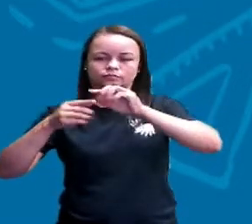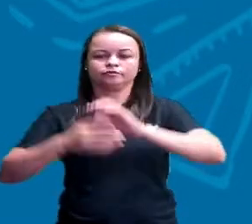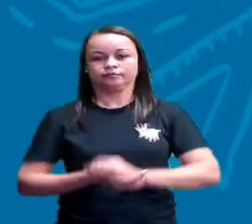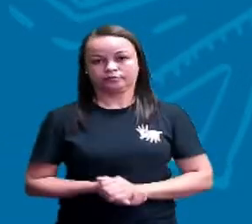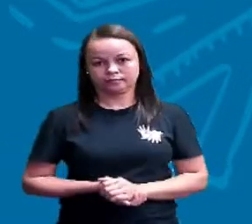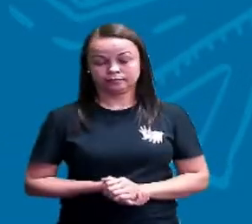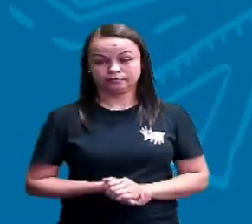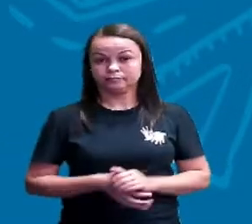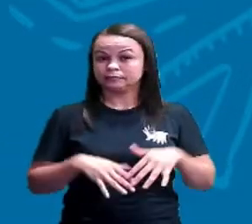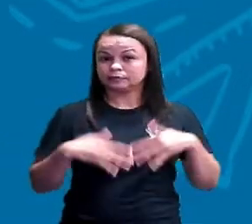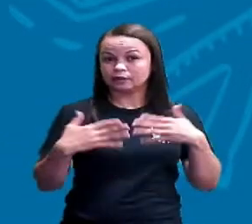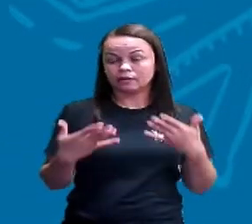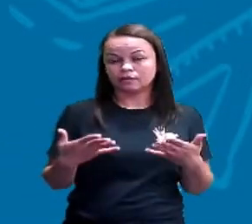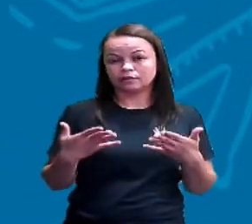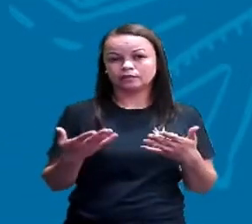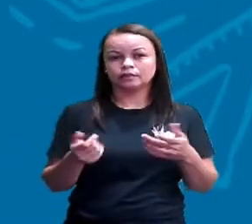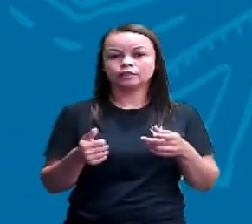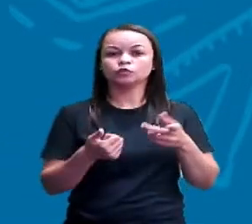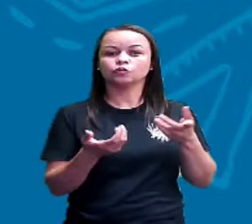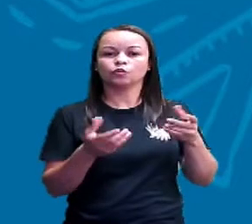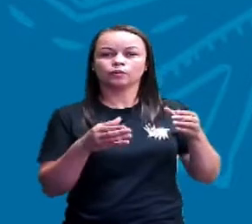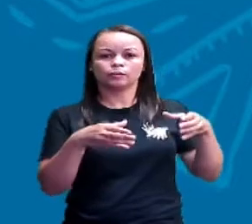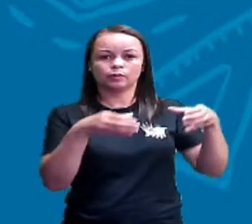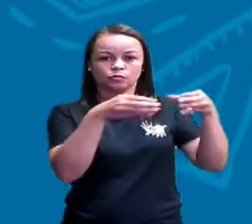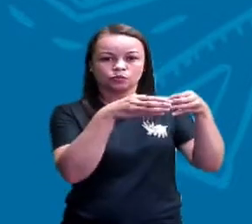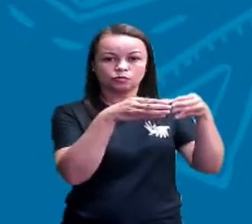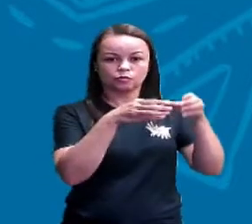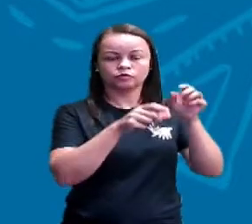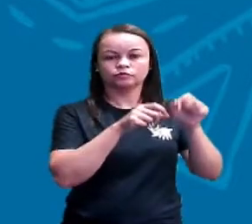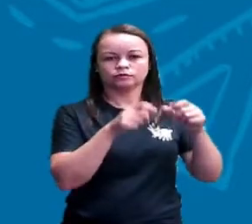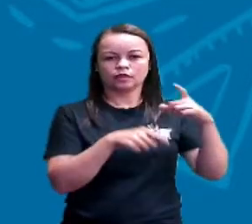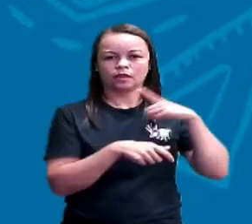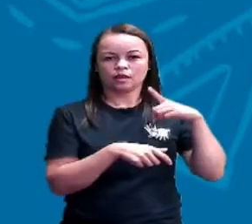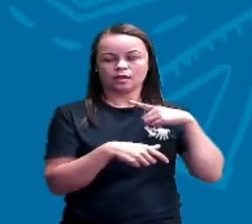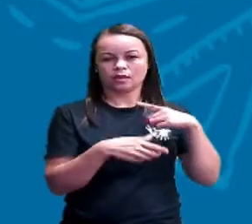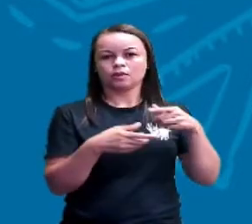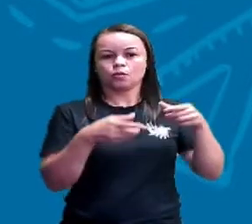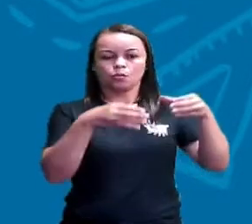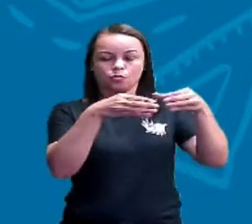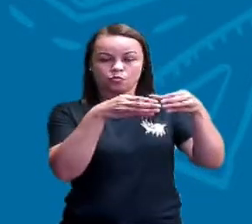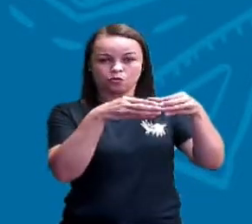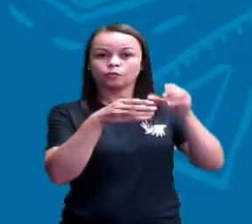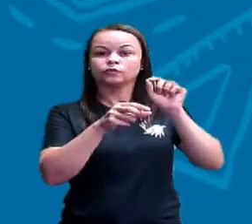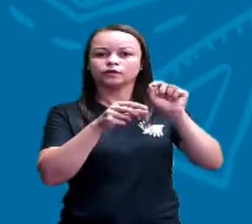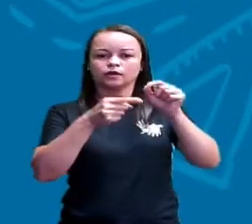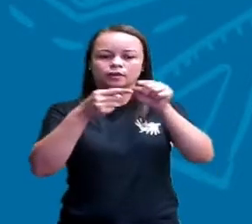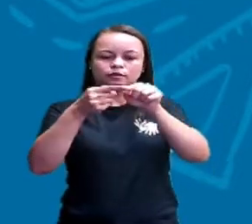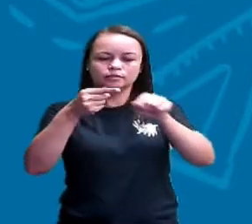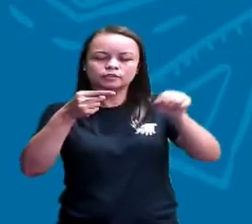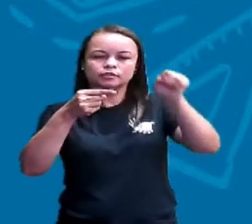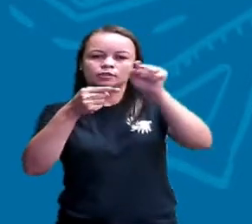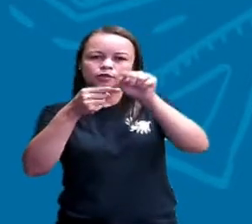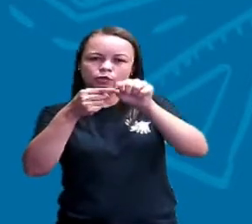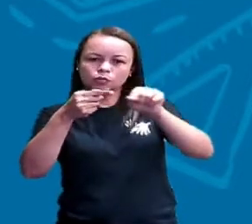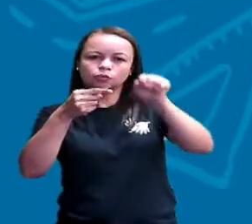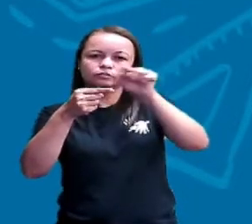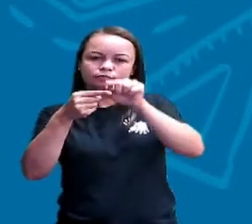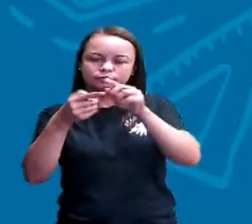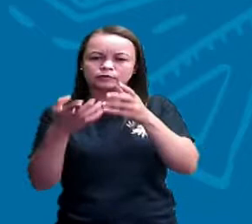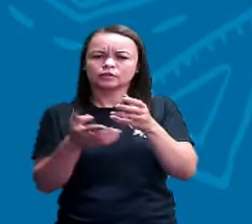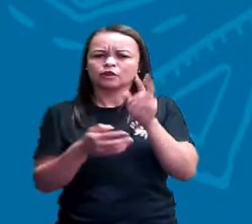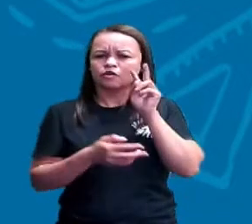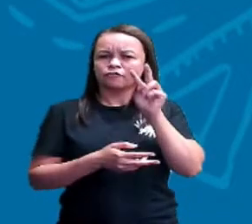aí, no primeiro conjunto, eu tenho aí, ó, um conjunto de círculos. E vamos ver